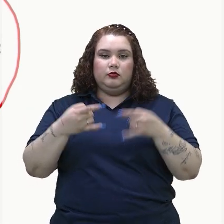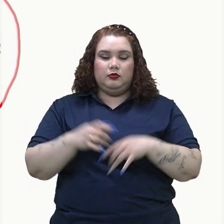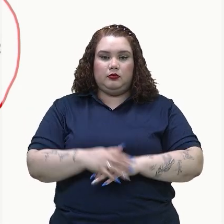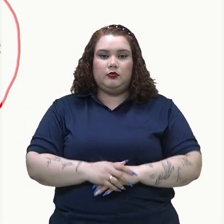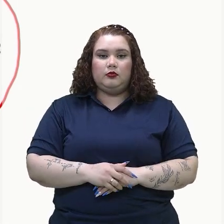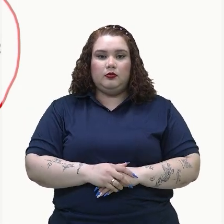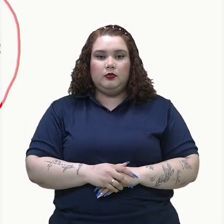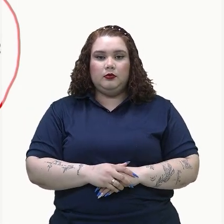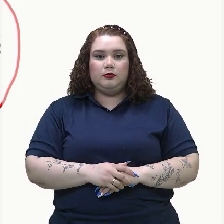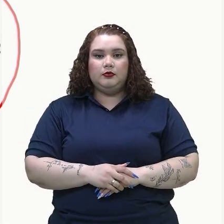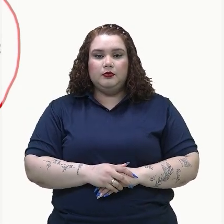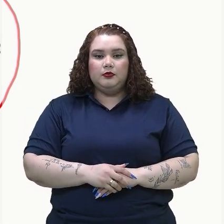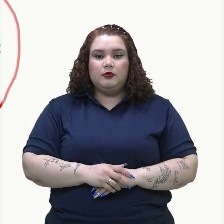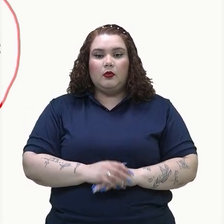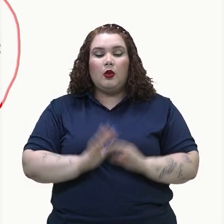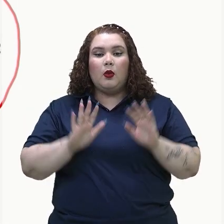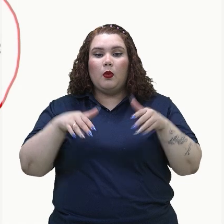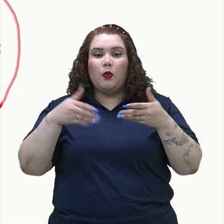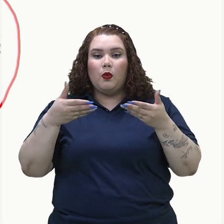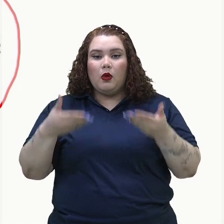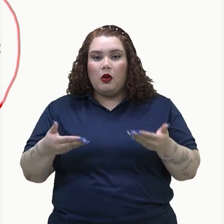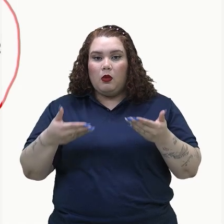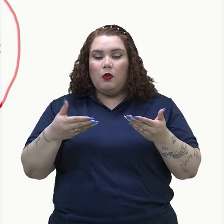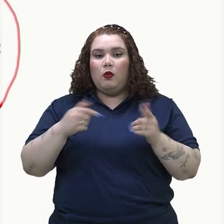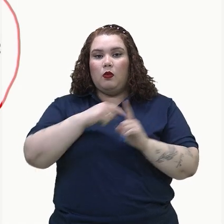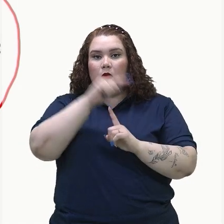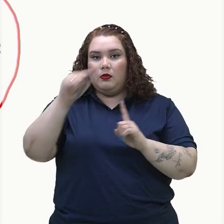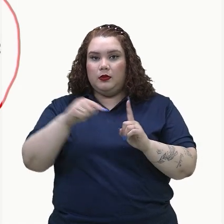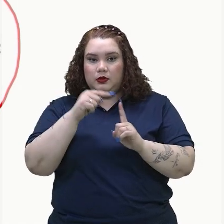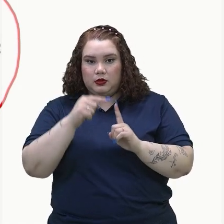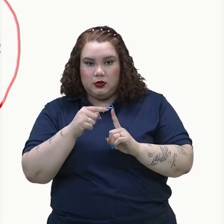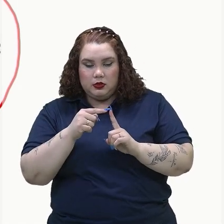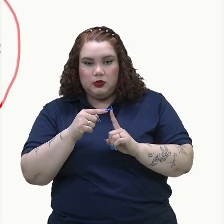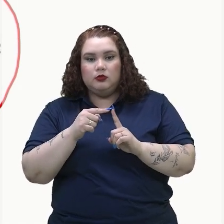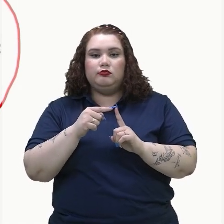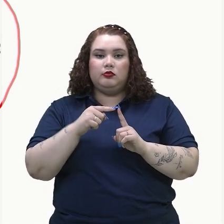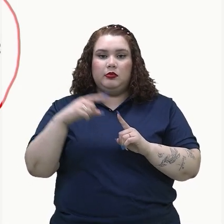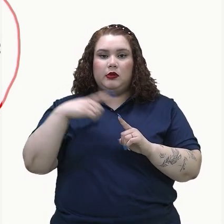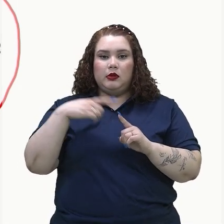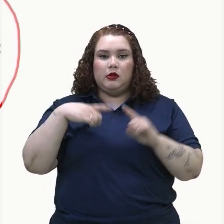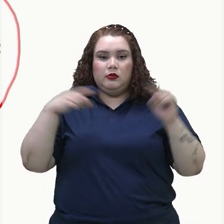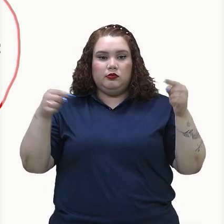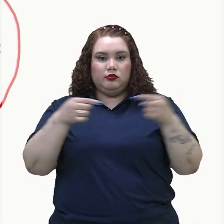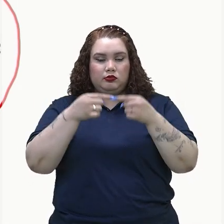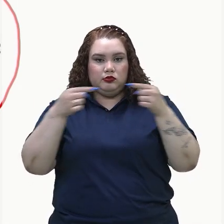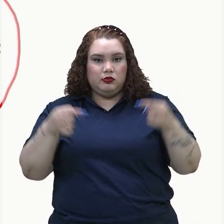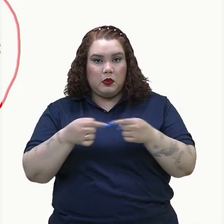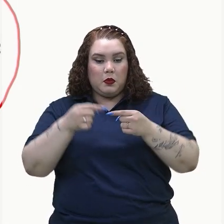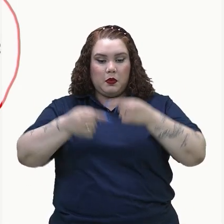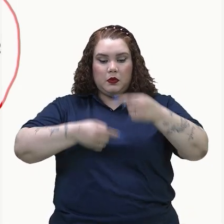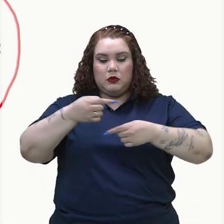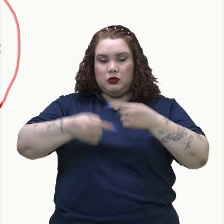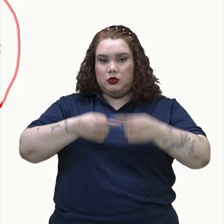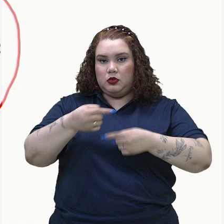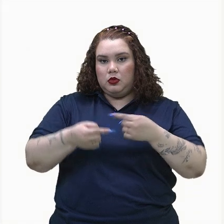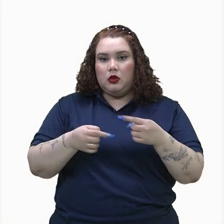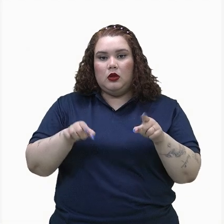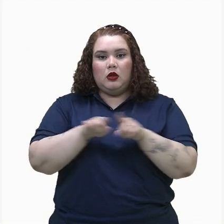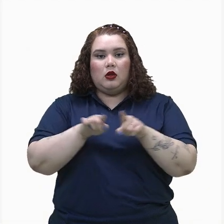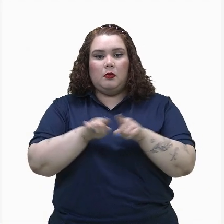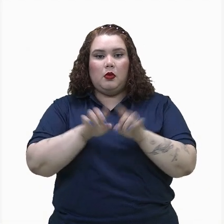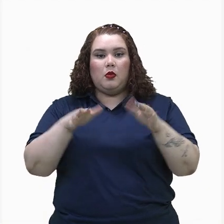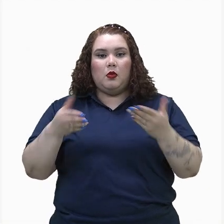paralelo. Qual é o objetivo da gente estar associando resistores? E qual é o objetivo